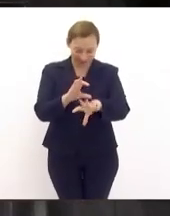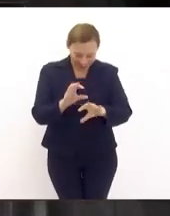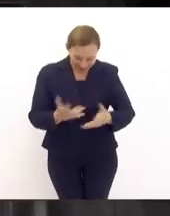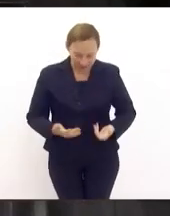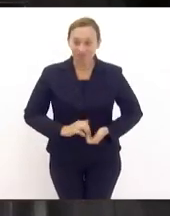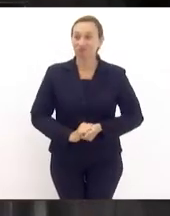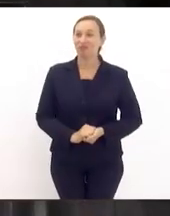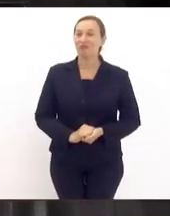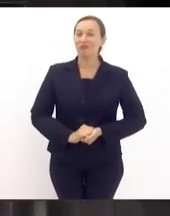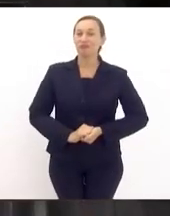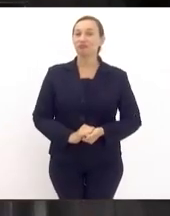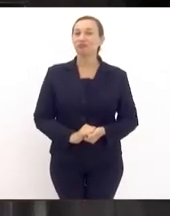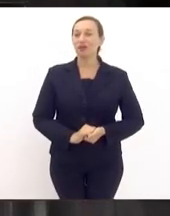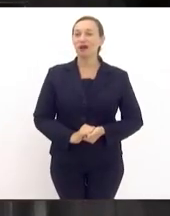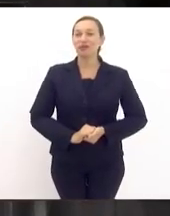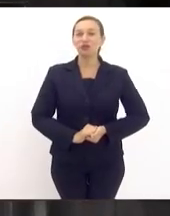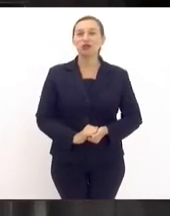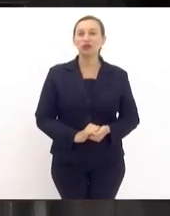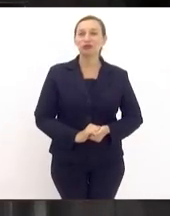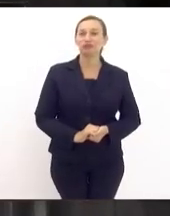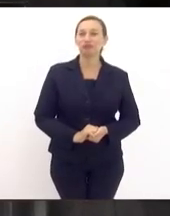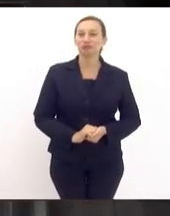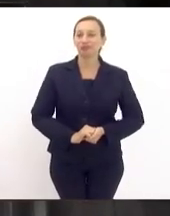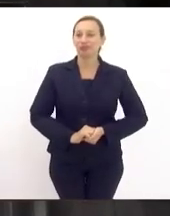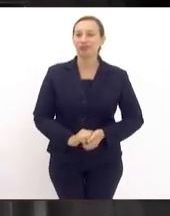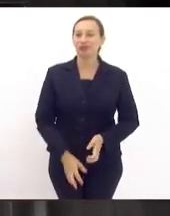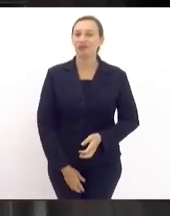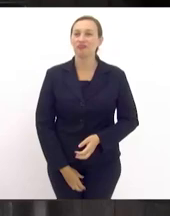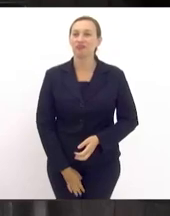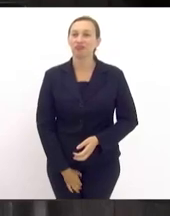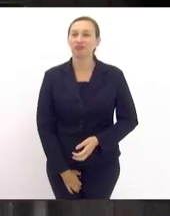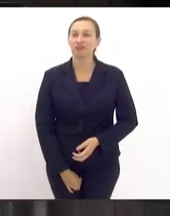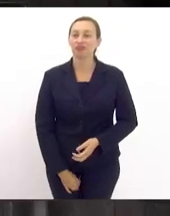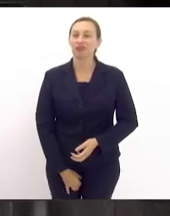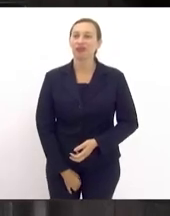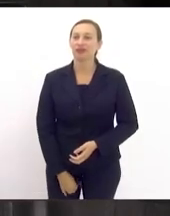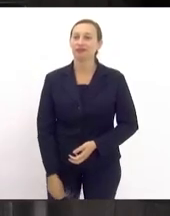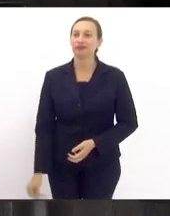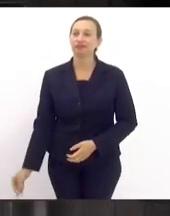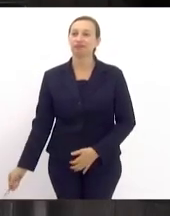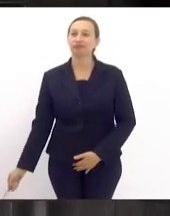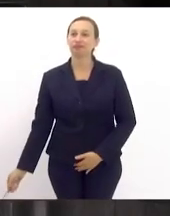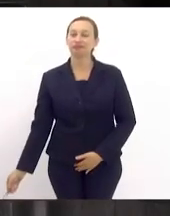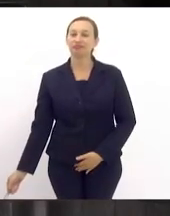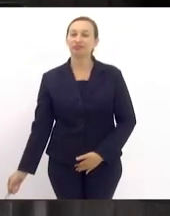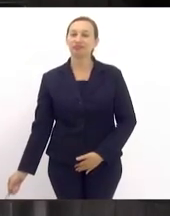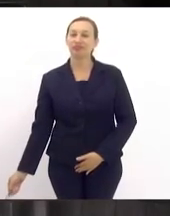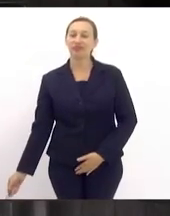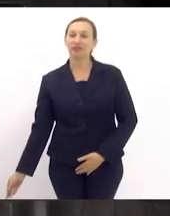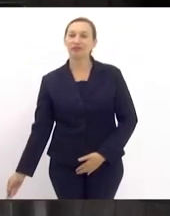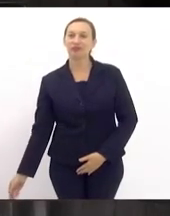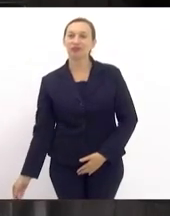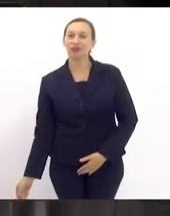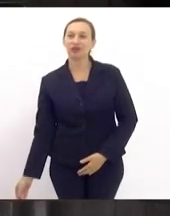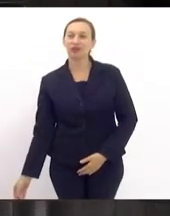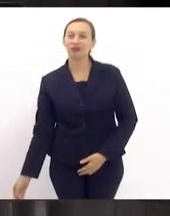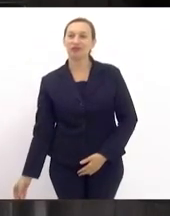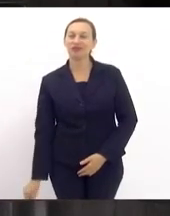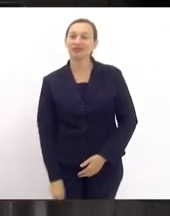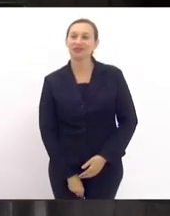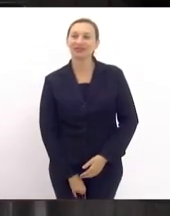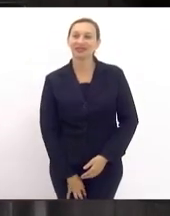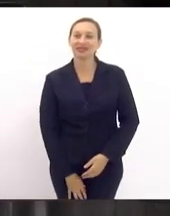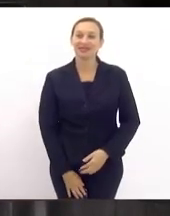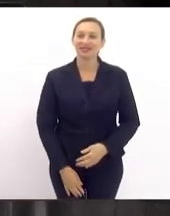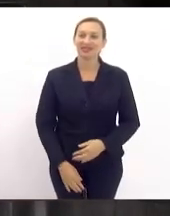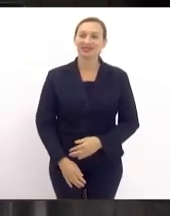reposição do corpo técnico, é possível que a escola consiga prevenir os episódios de violência. Não só desses ataques,